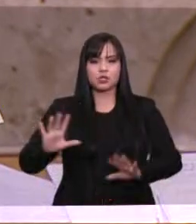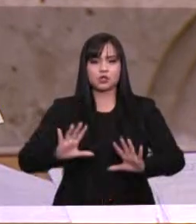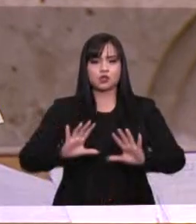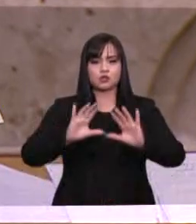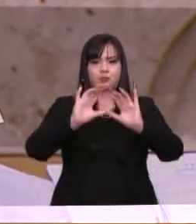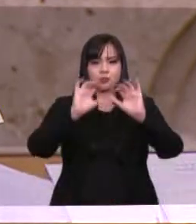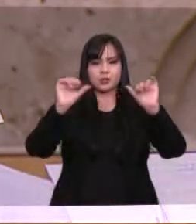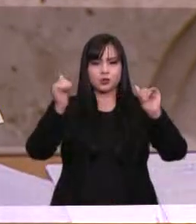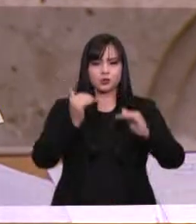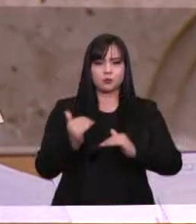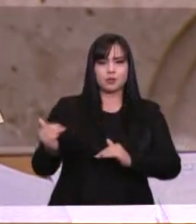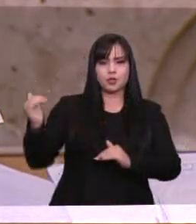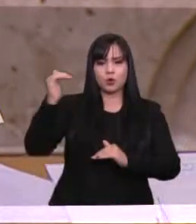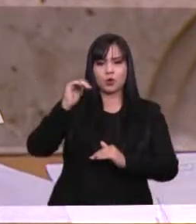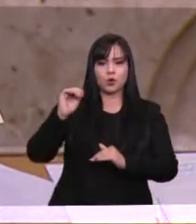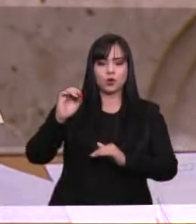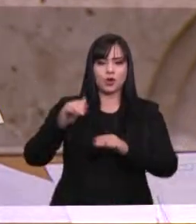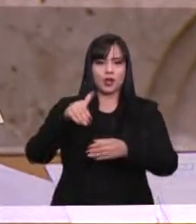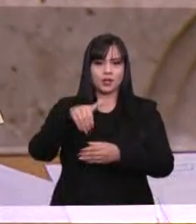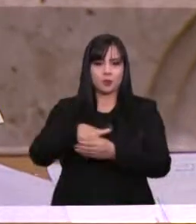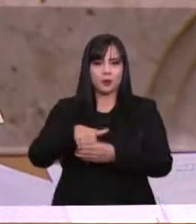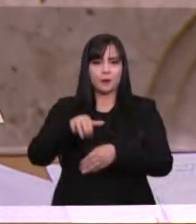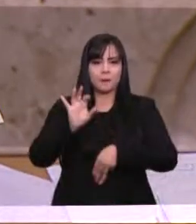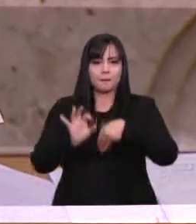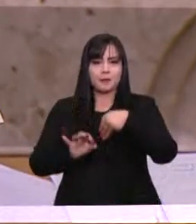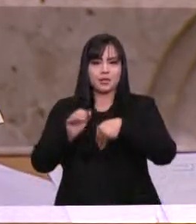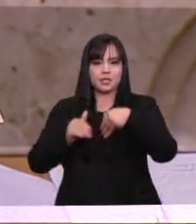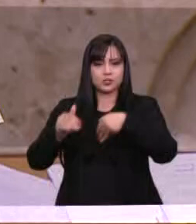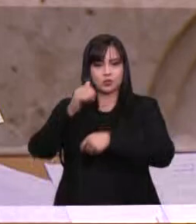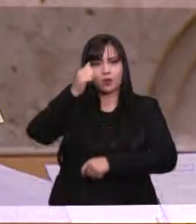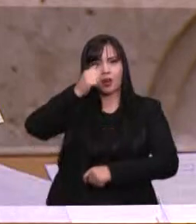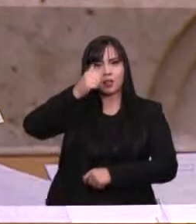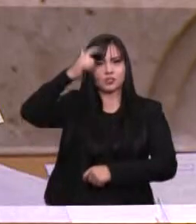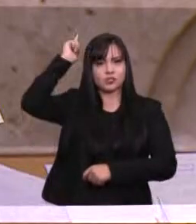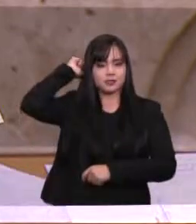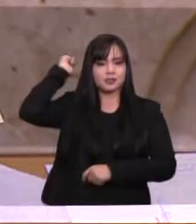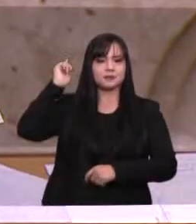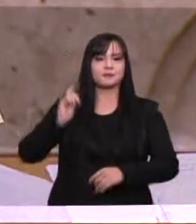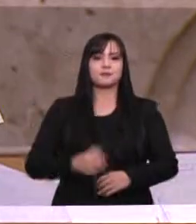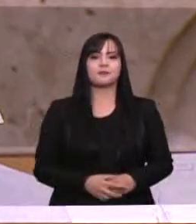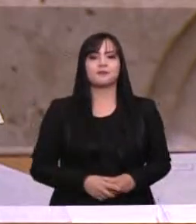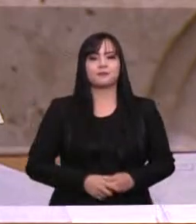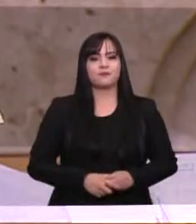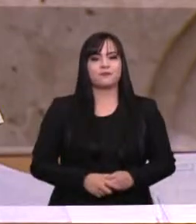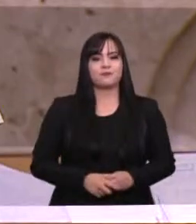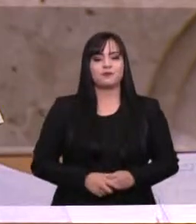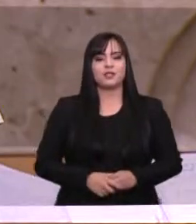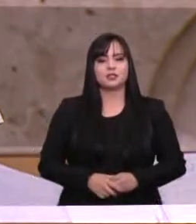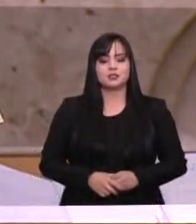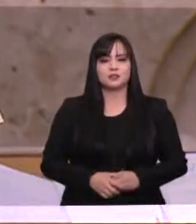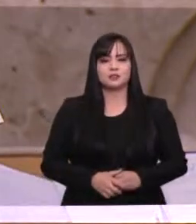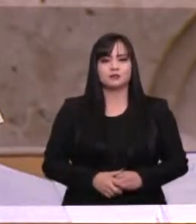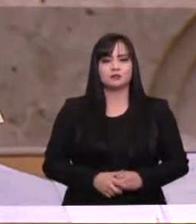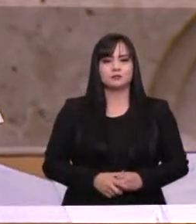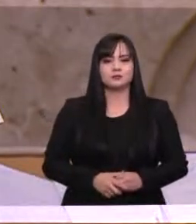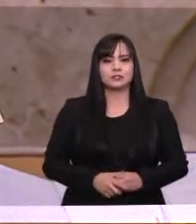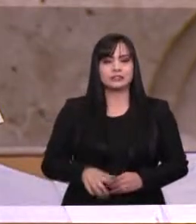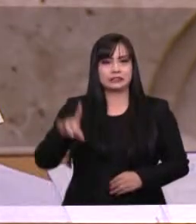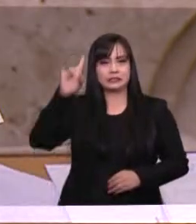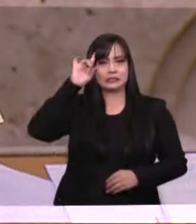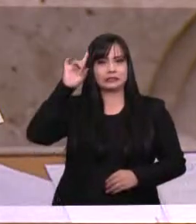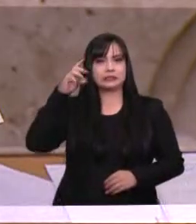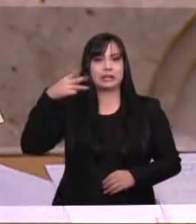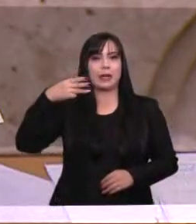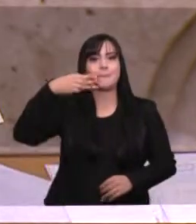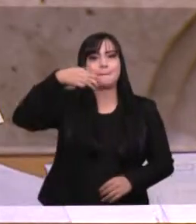Superior Eleitoral Ministro Alexandre de Moraes Ofício esse datado